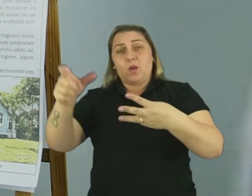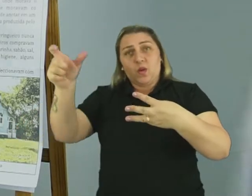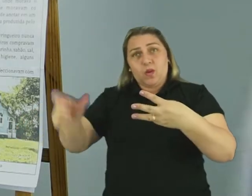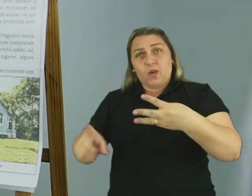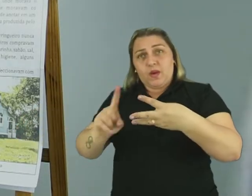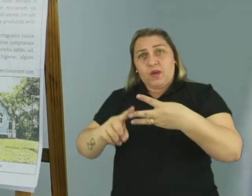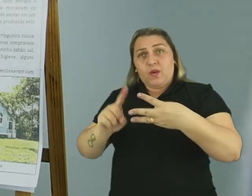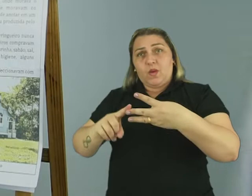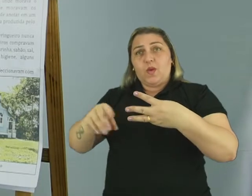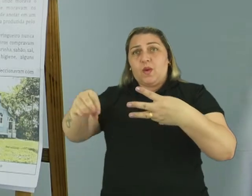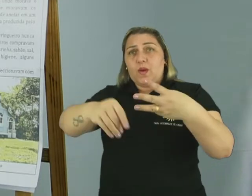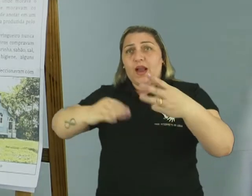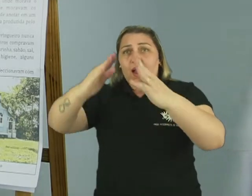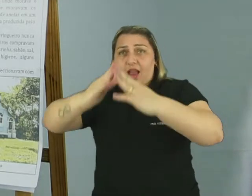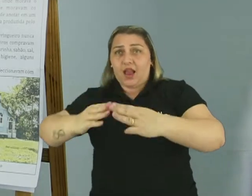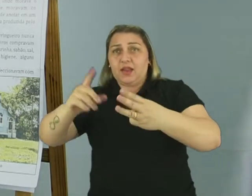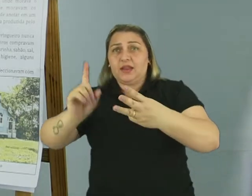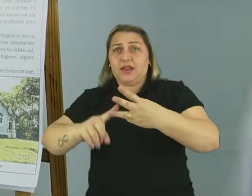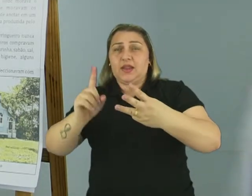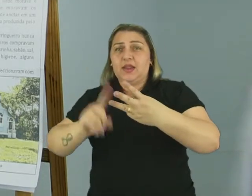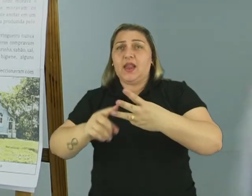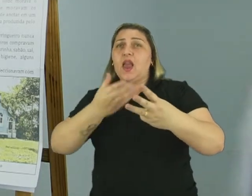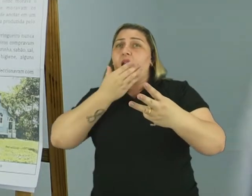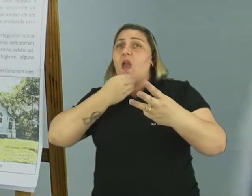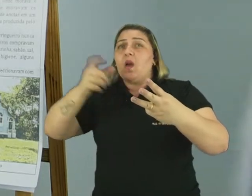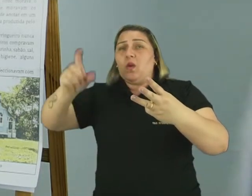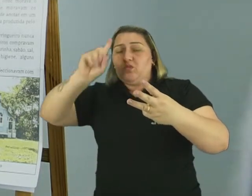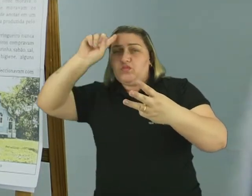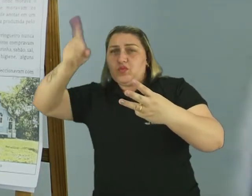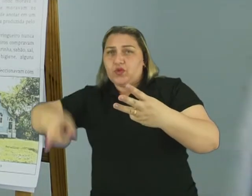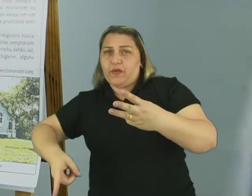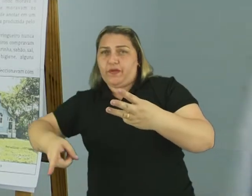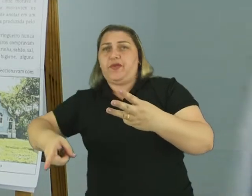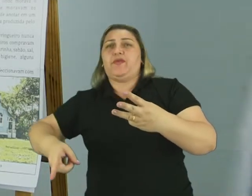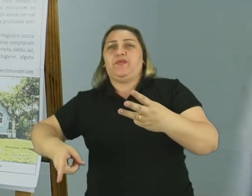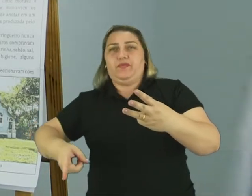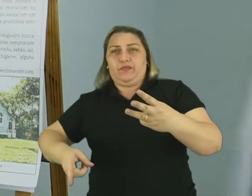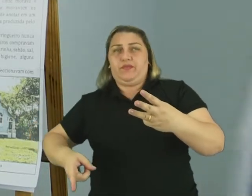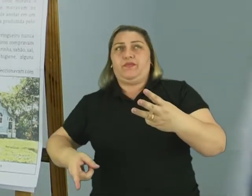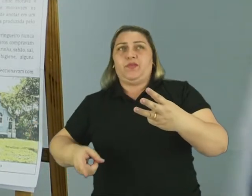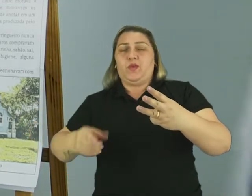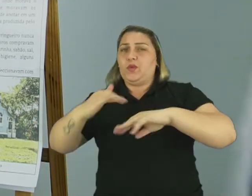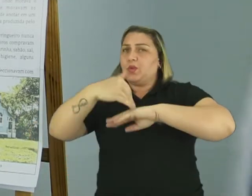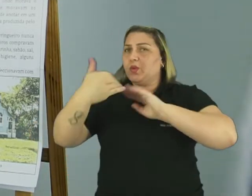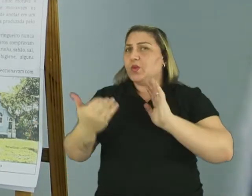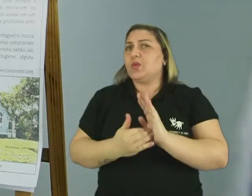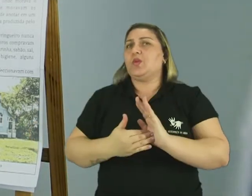o seringal e o seringalista, que era o que comandava